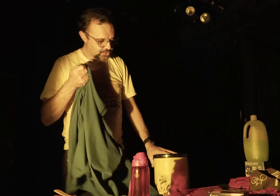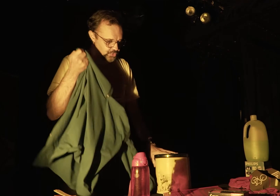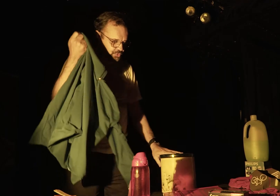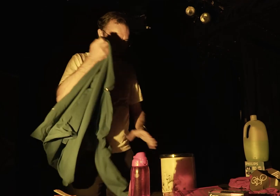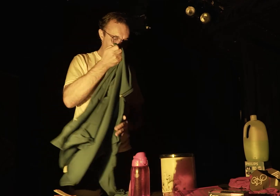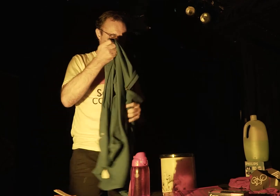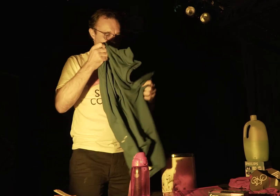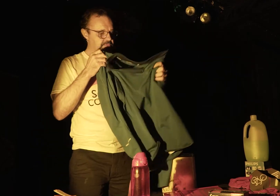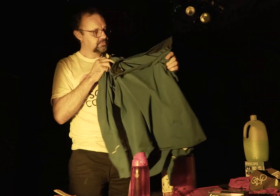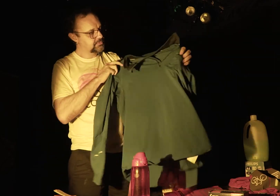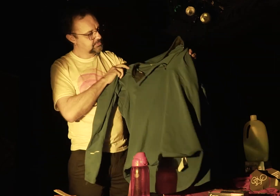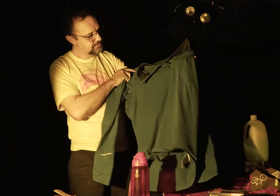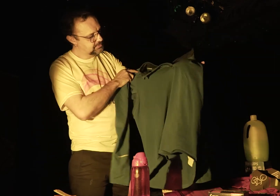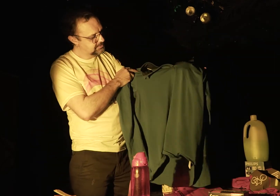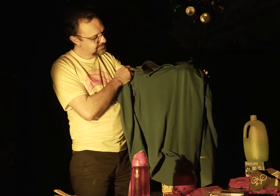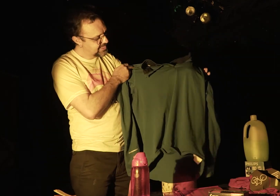o azul,